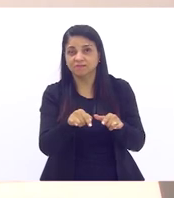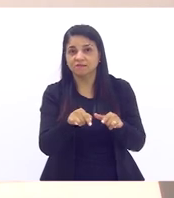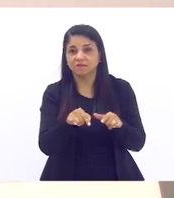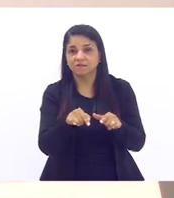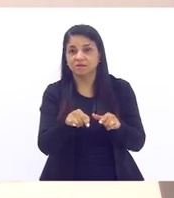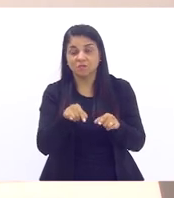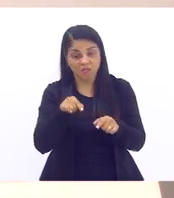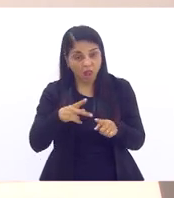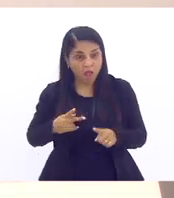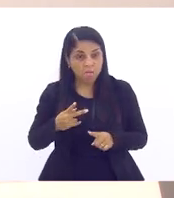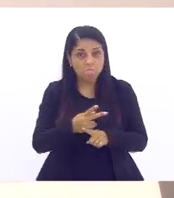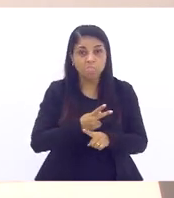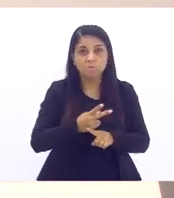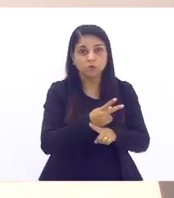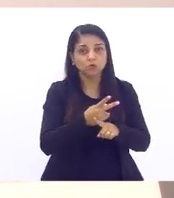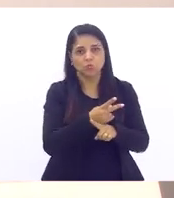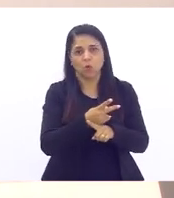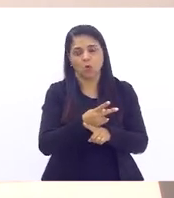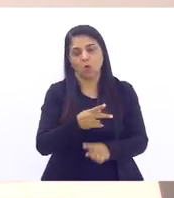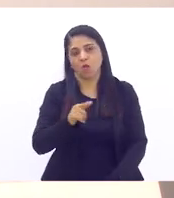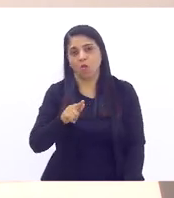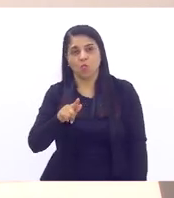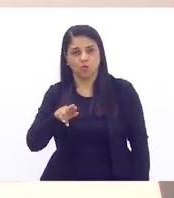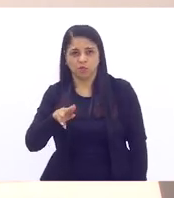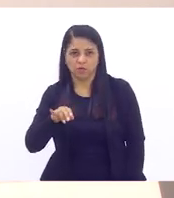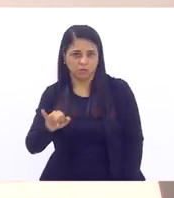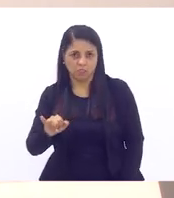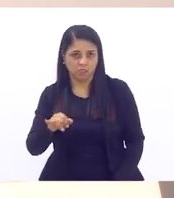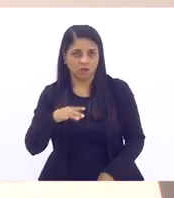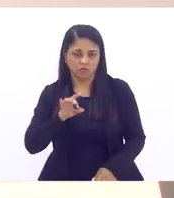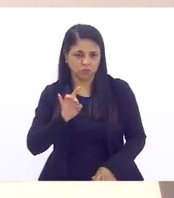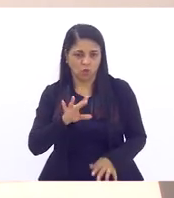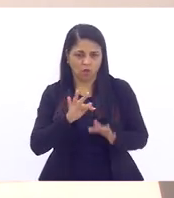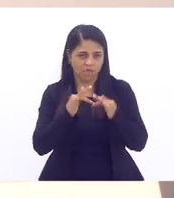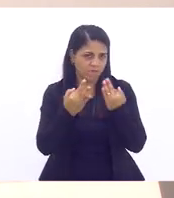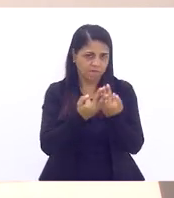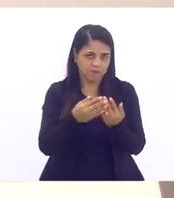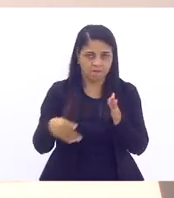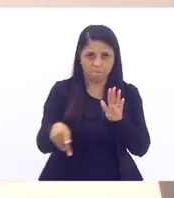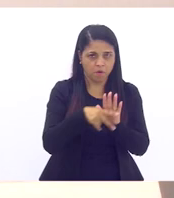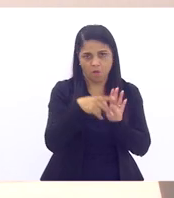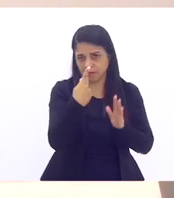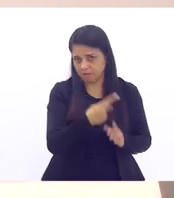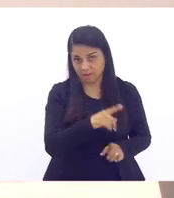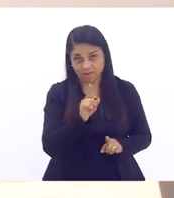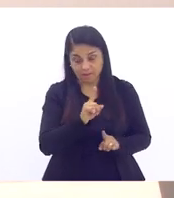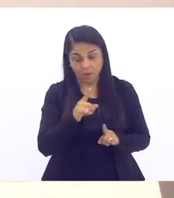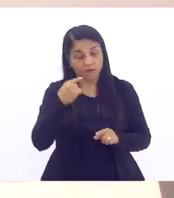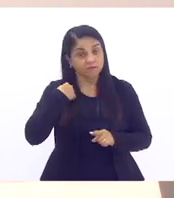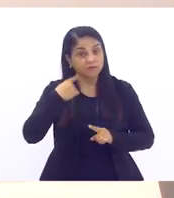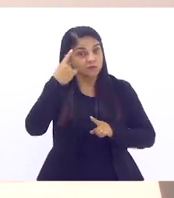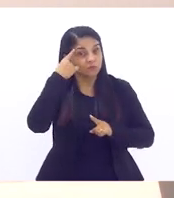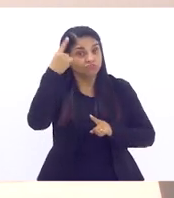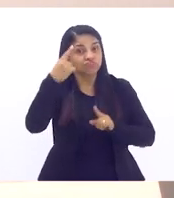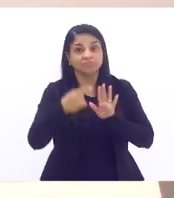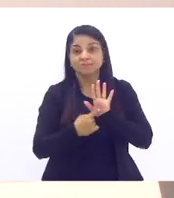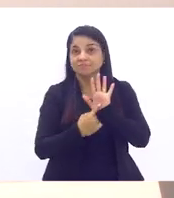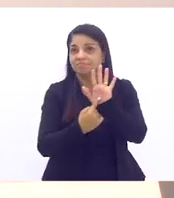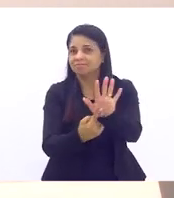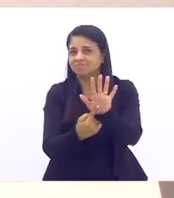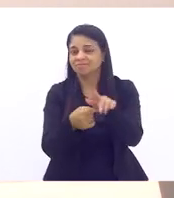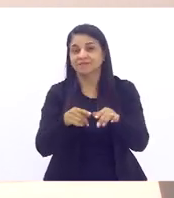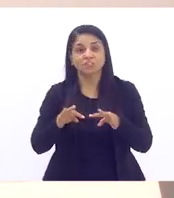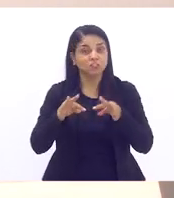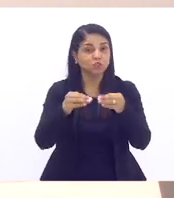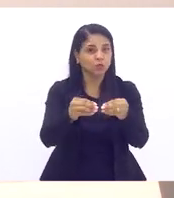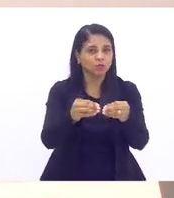é tendência a ela ou só alguém ou a sua família ela trouxe uma ideia que vai beneficiar diversas